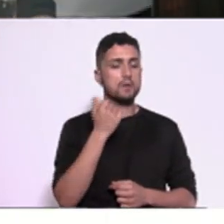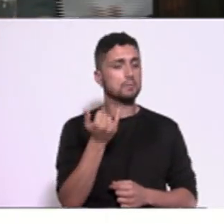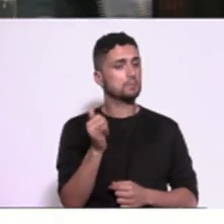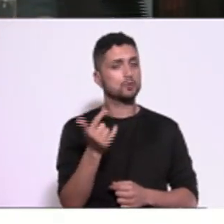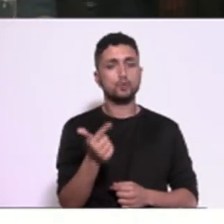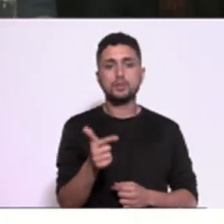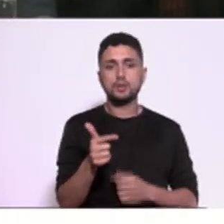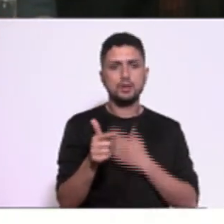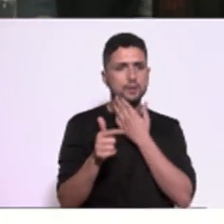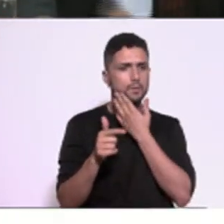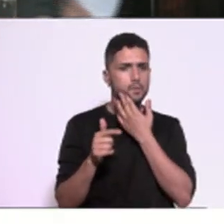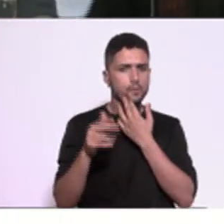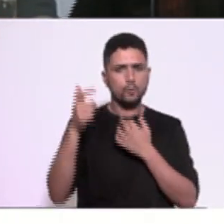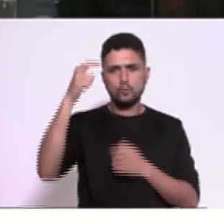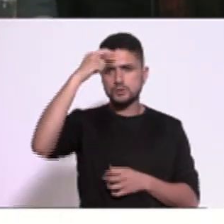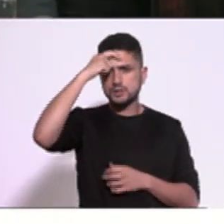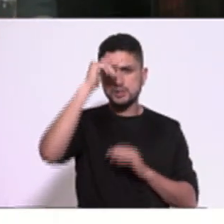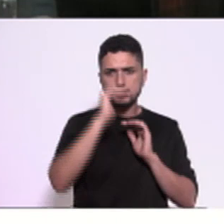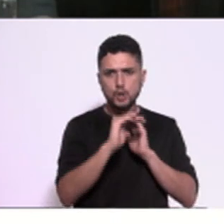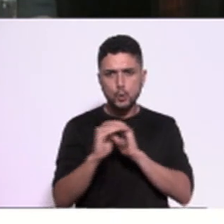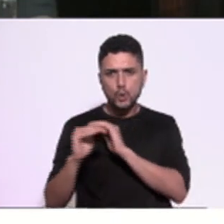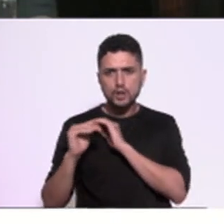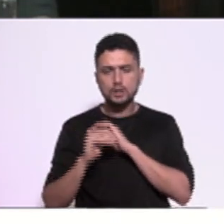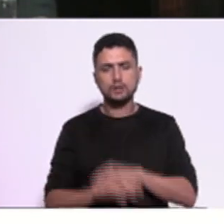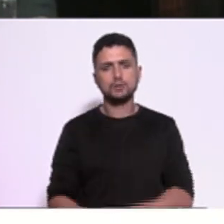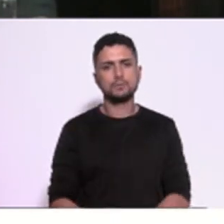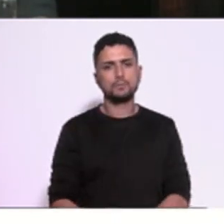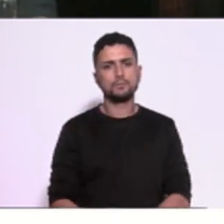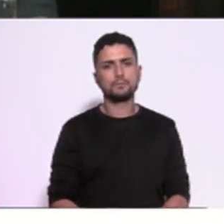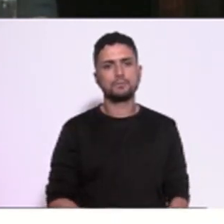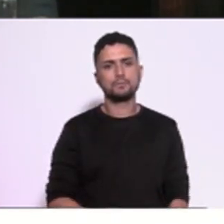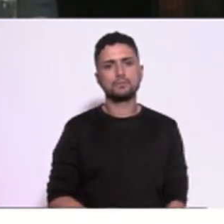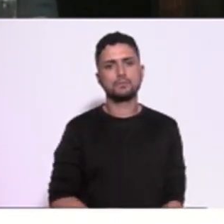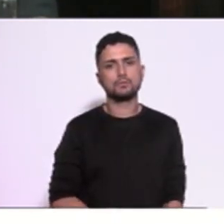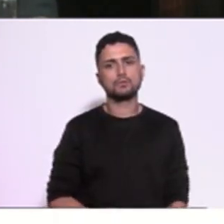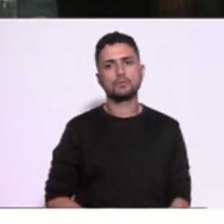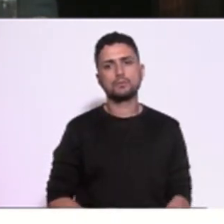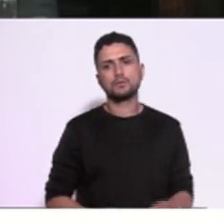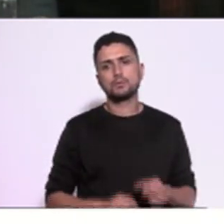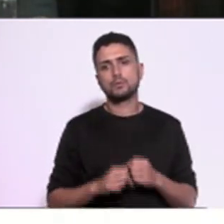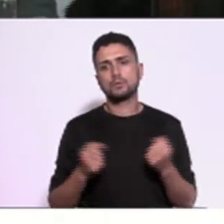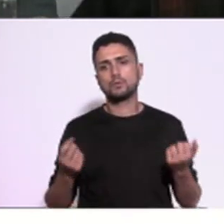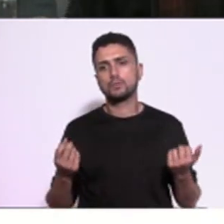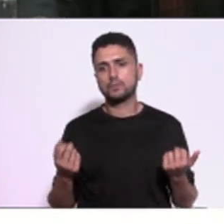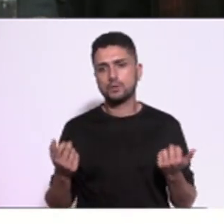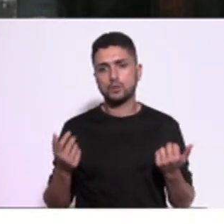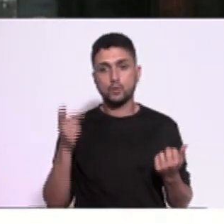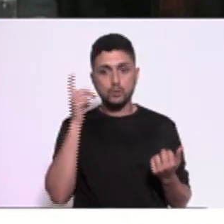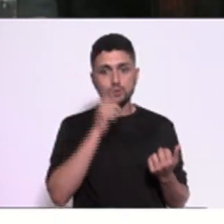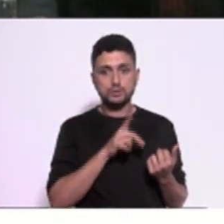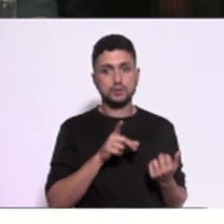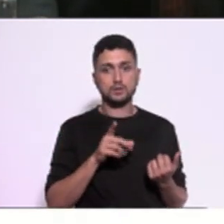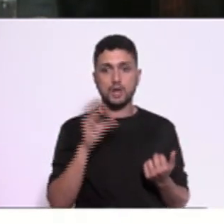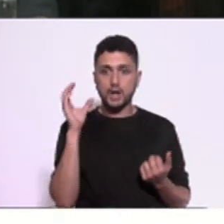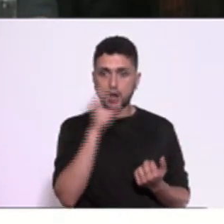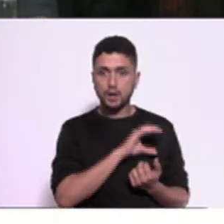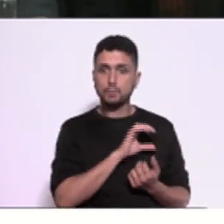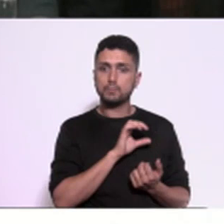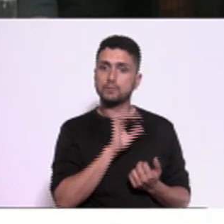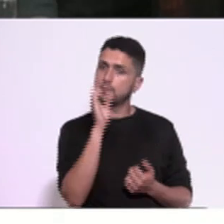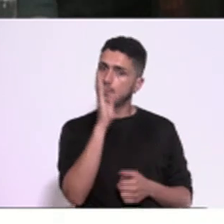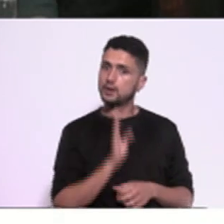consciência igualitária, seria quase impossível se ter chegado tão